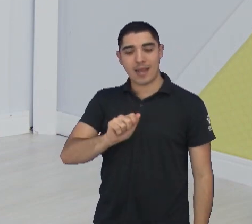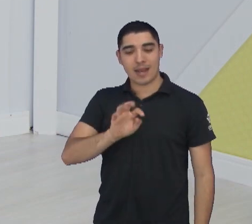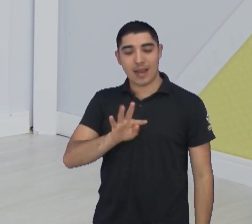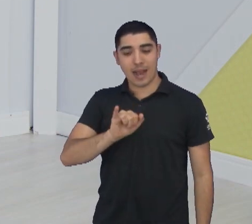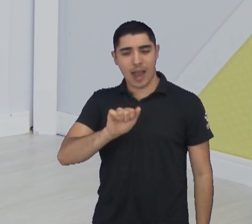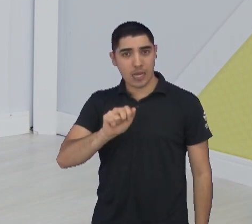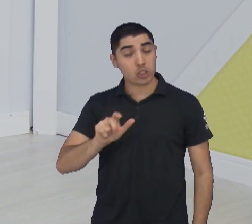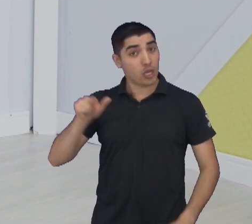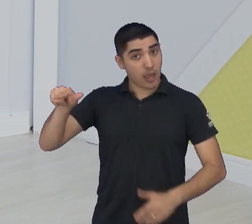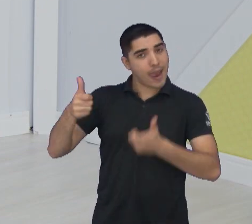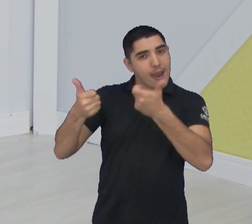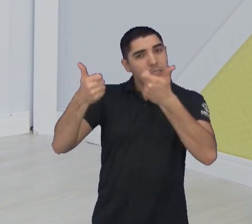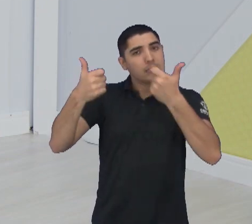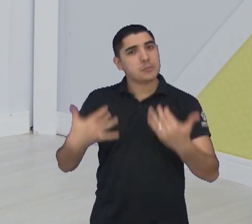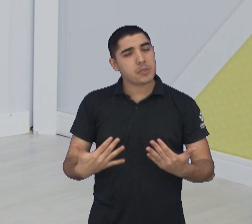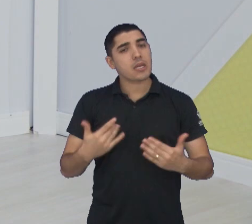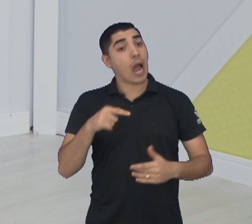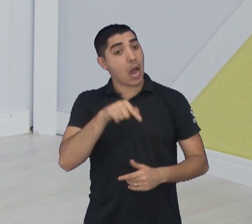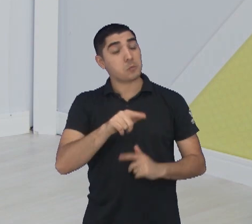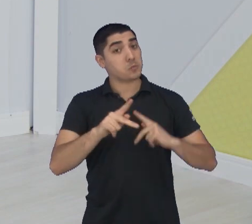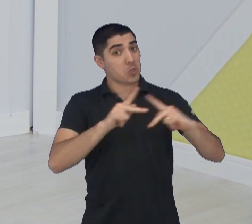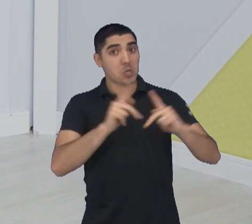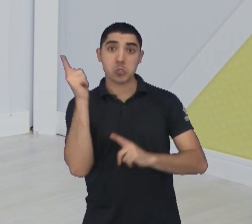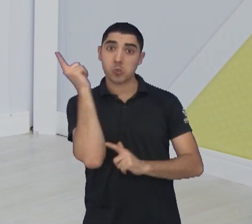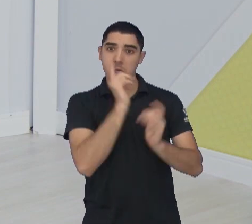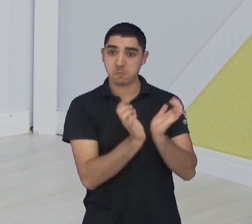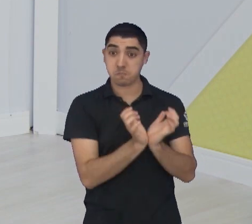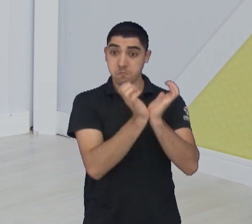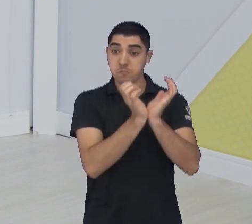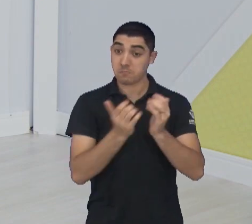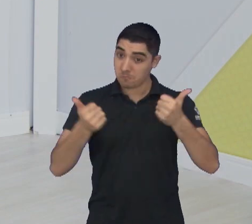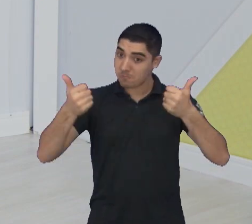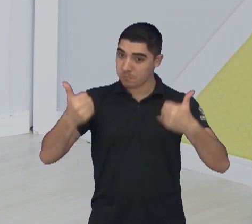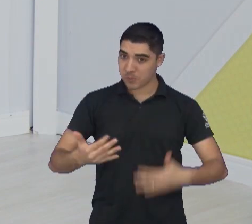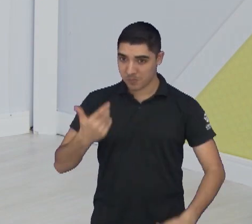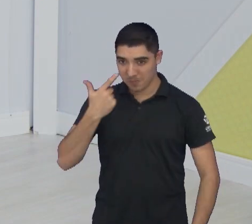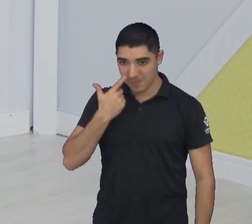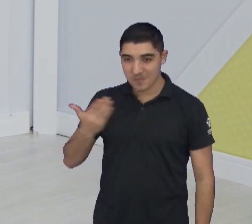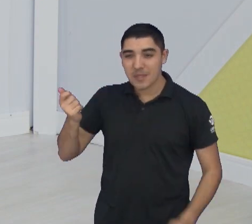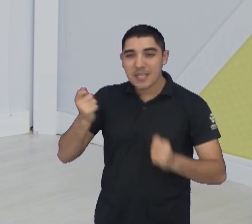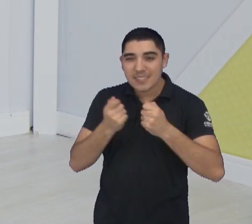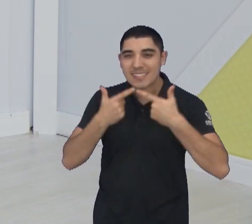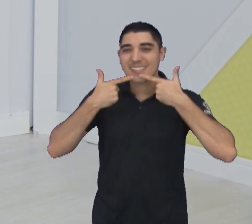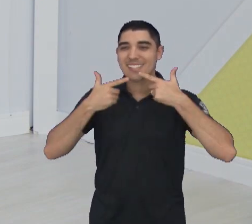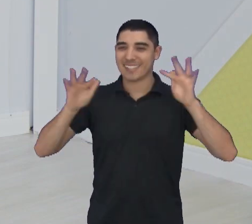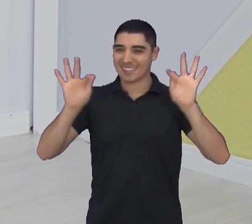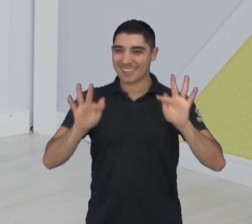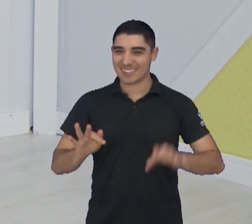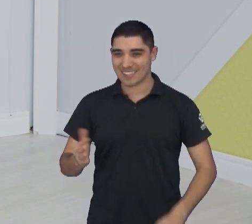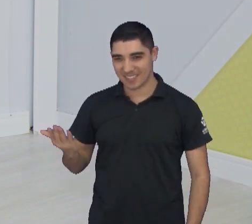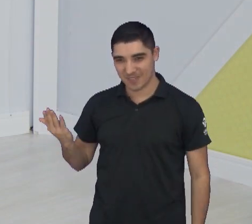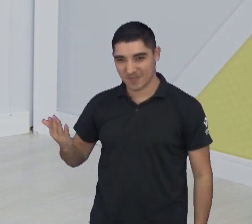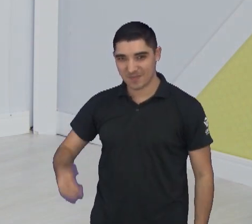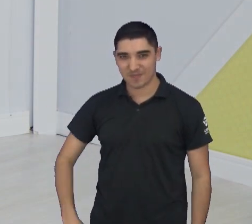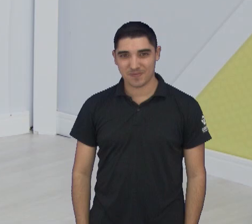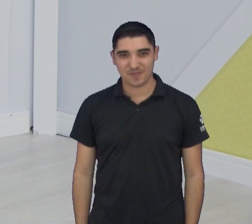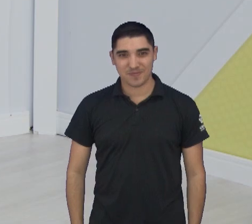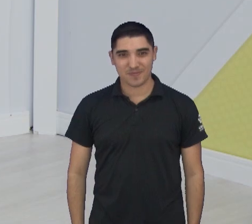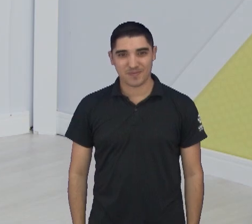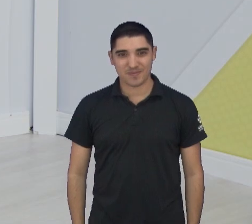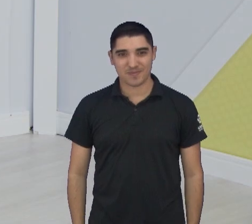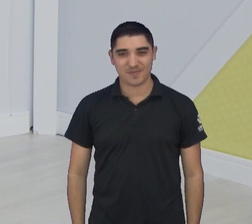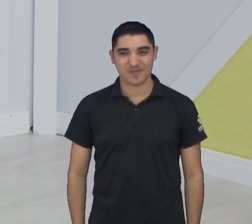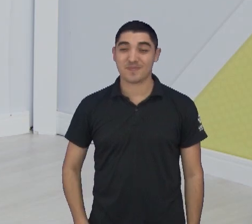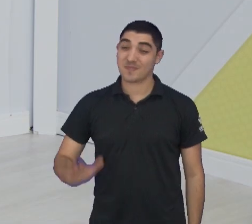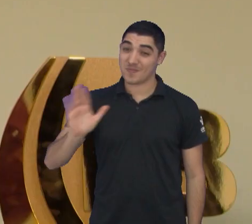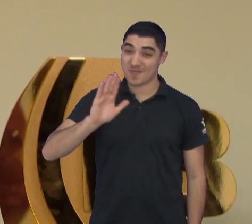mais essa conquista da nossa cidade. Diz aí, Paulito, com aquele sorriso alegre. Boa tarde, Paulito. Olá, Vieira,